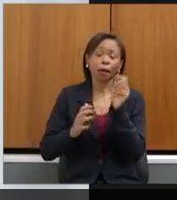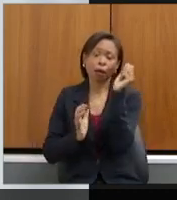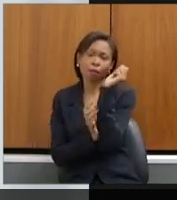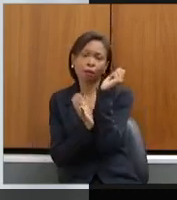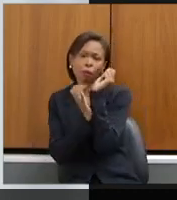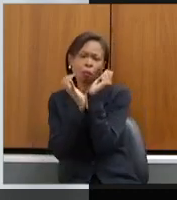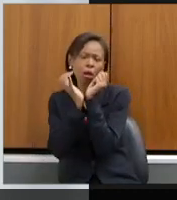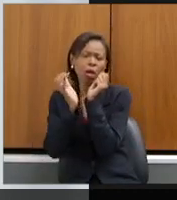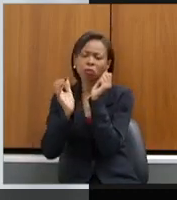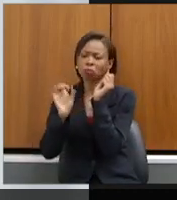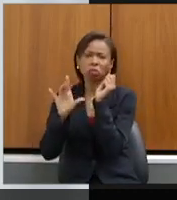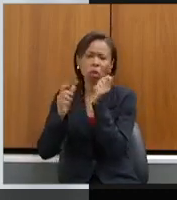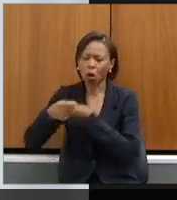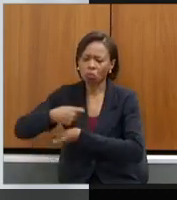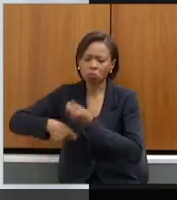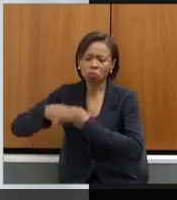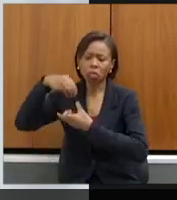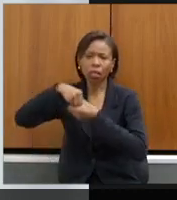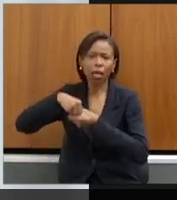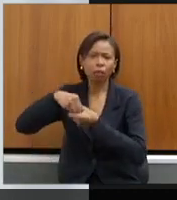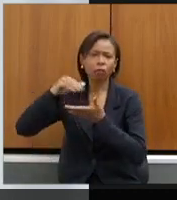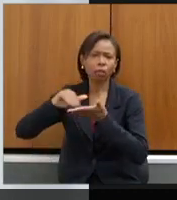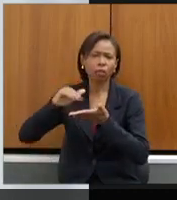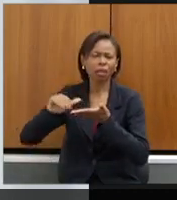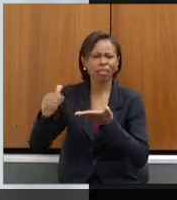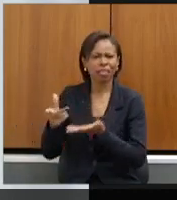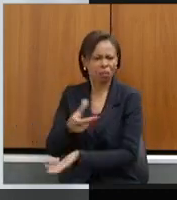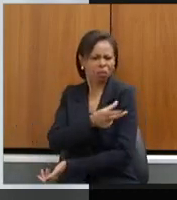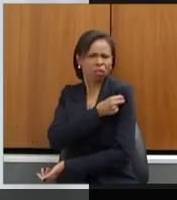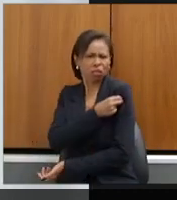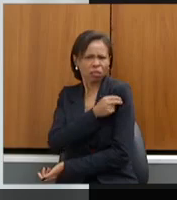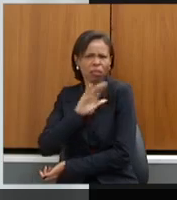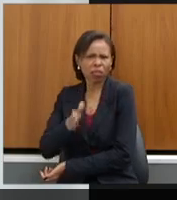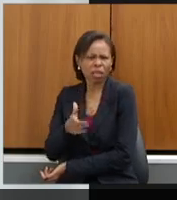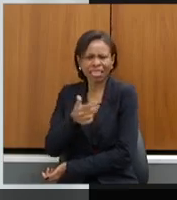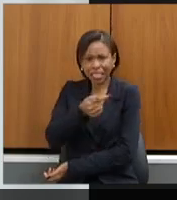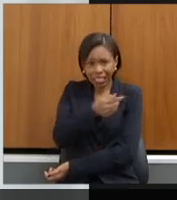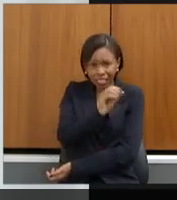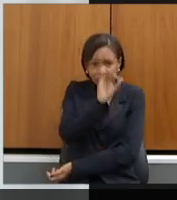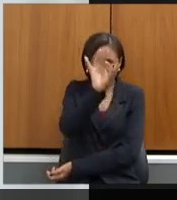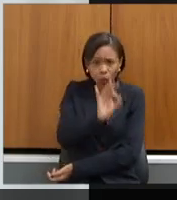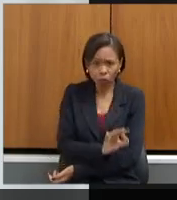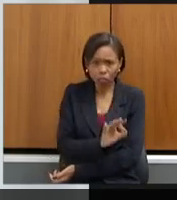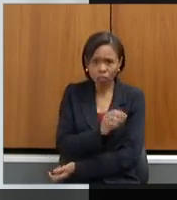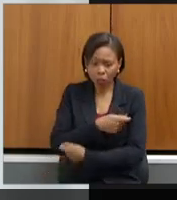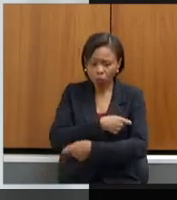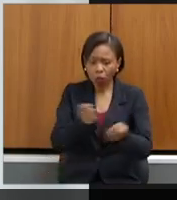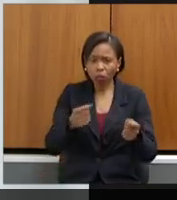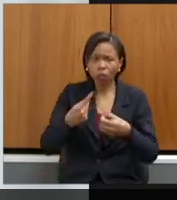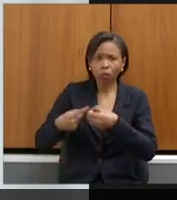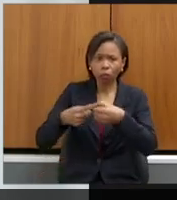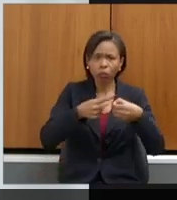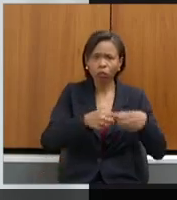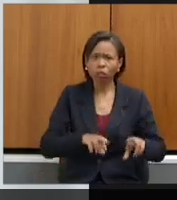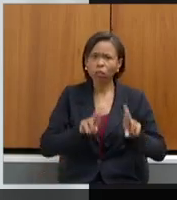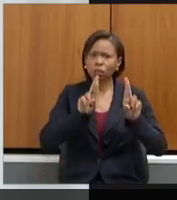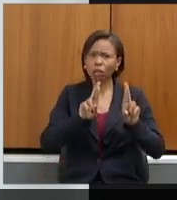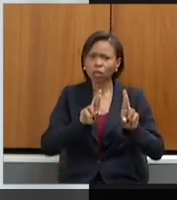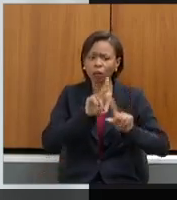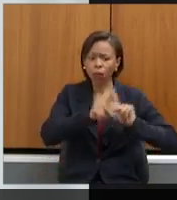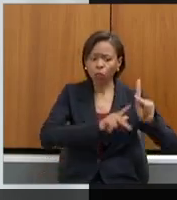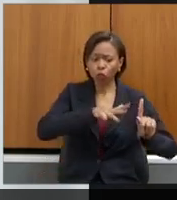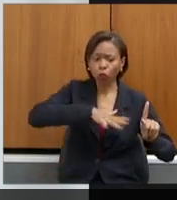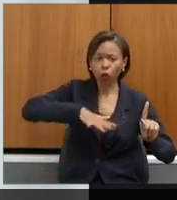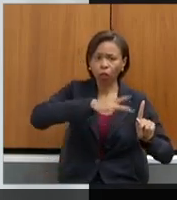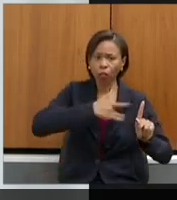entendo a secretaria que essa vacinação se deu depois que setenta por cento foi garantido aos municípios para vacinar os profissionais São Toma